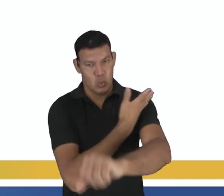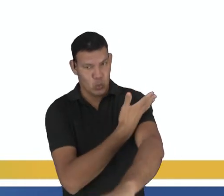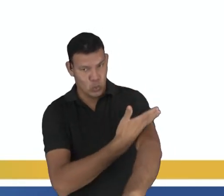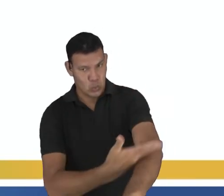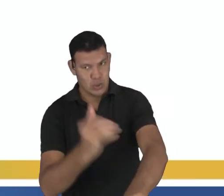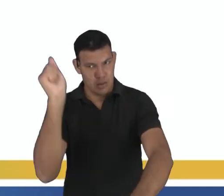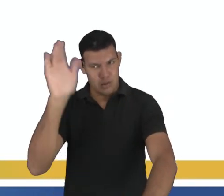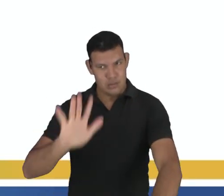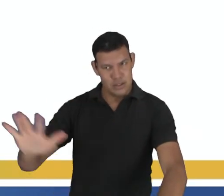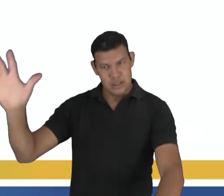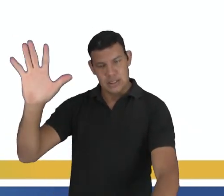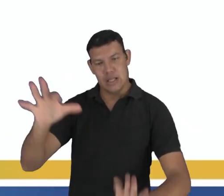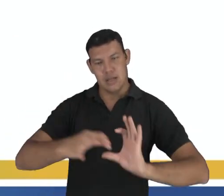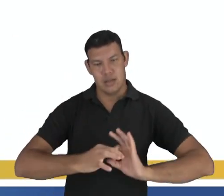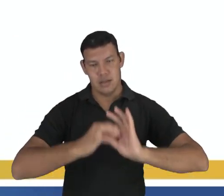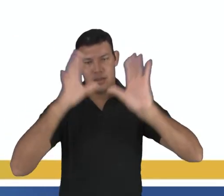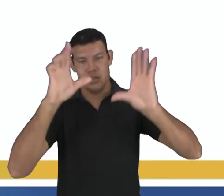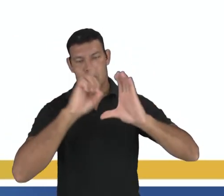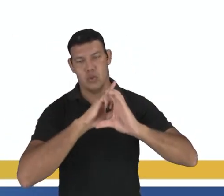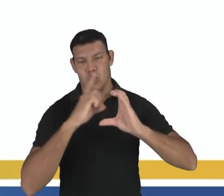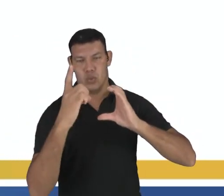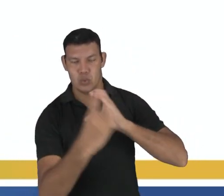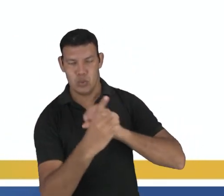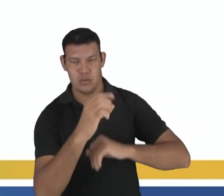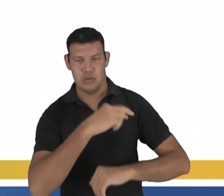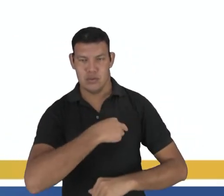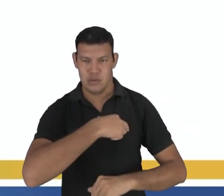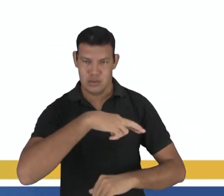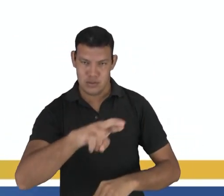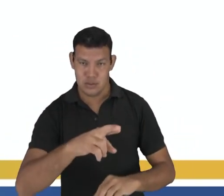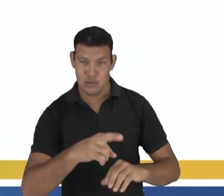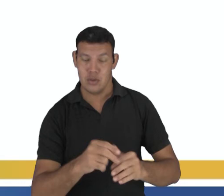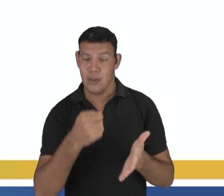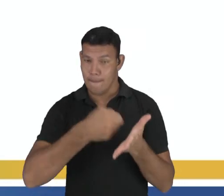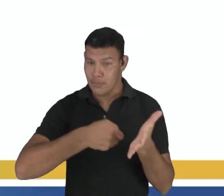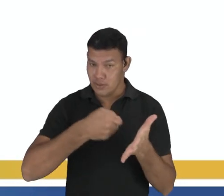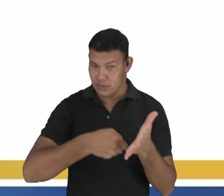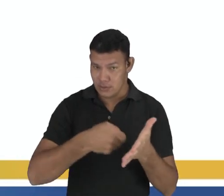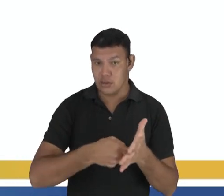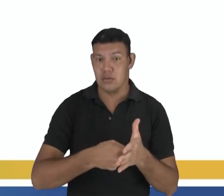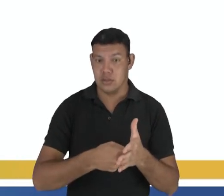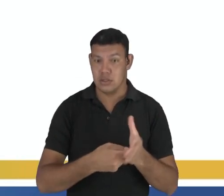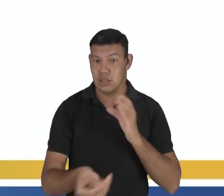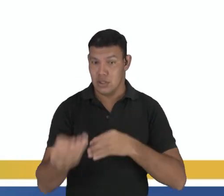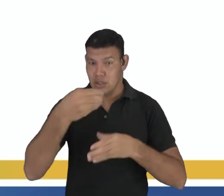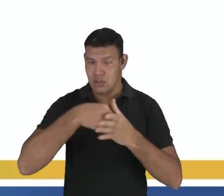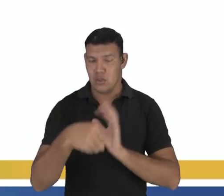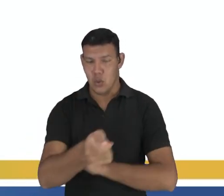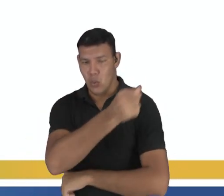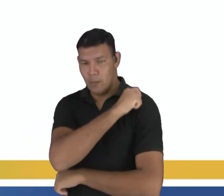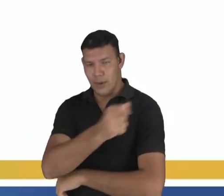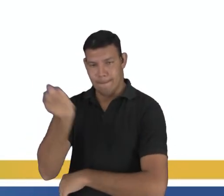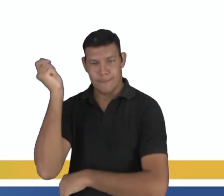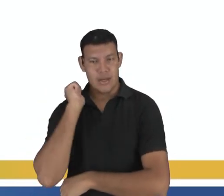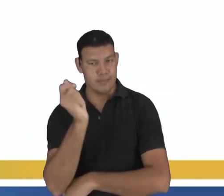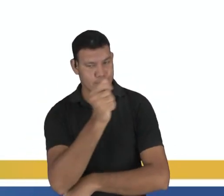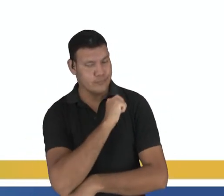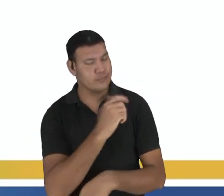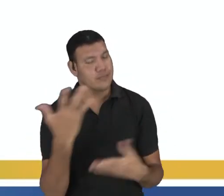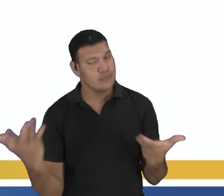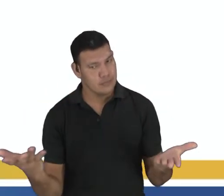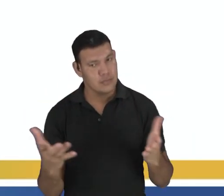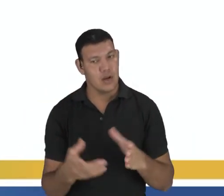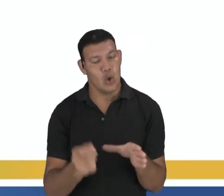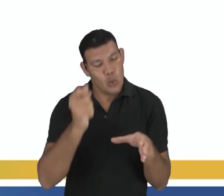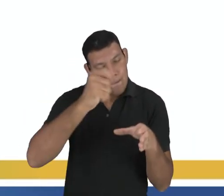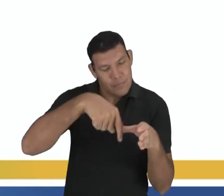culturais africanos e praticar livremente seus cultos religiosos, novamente reforçando dentro dos seus quilombos, certo? Então eles viviam basicamente